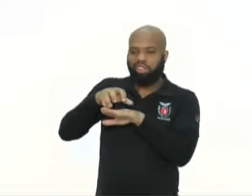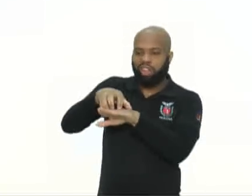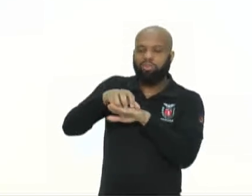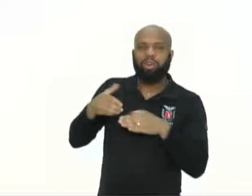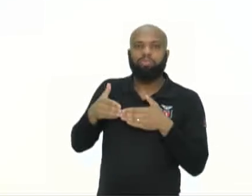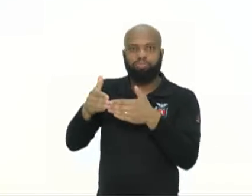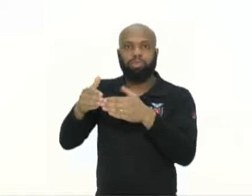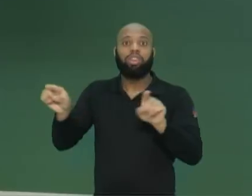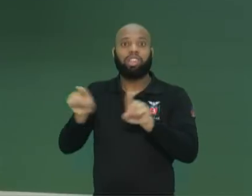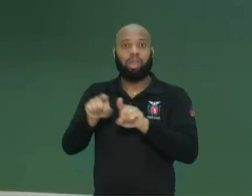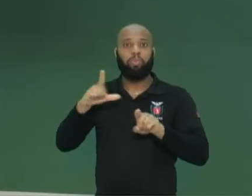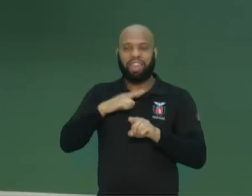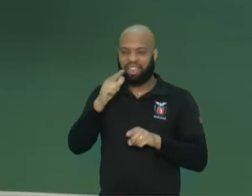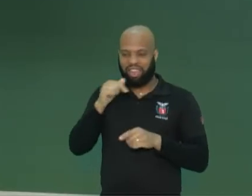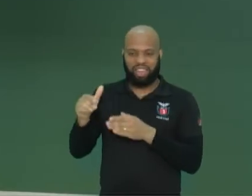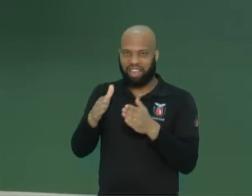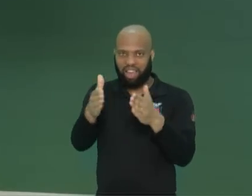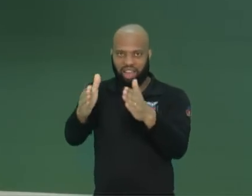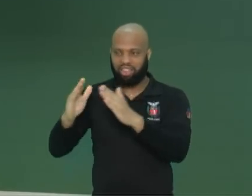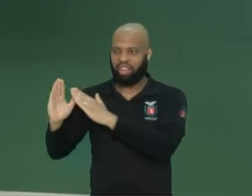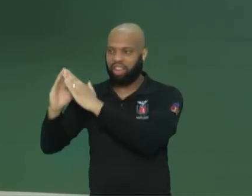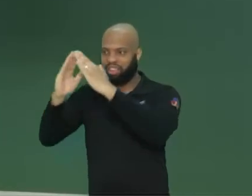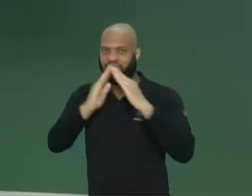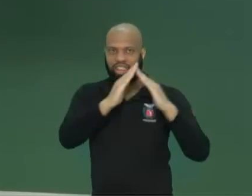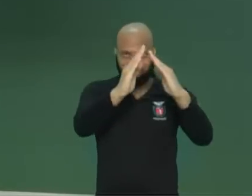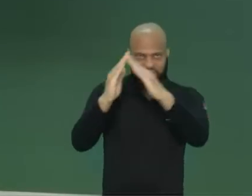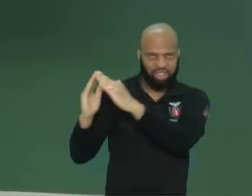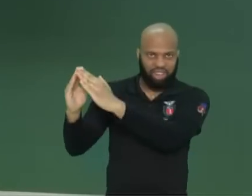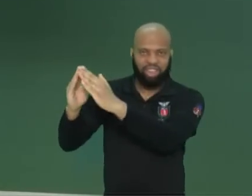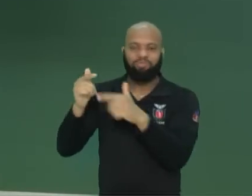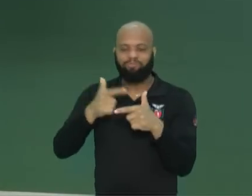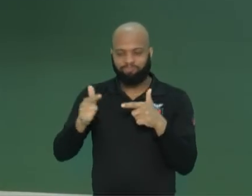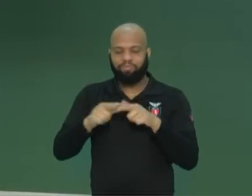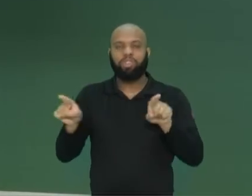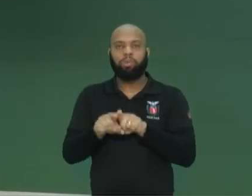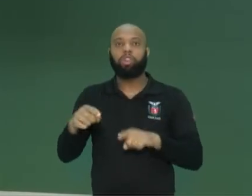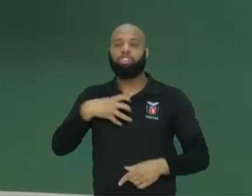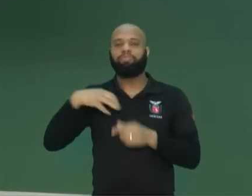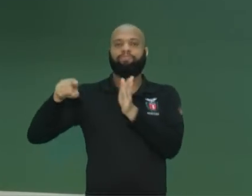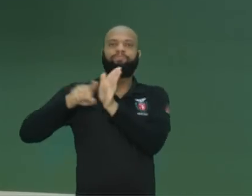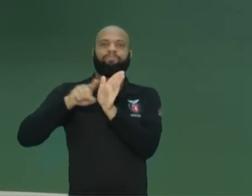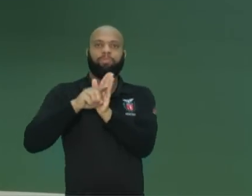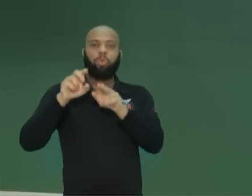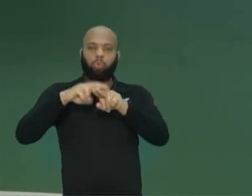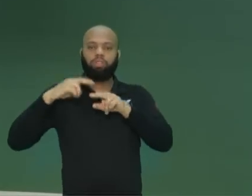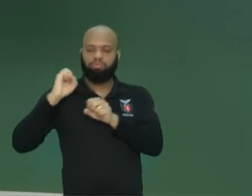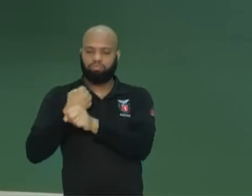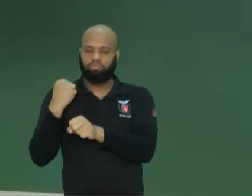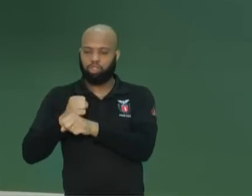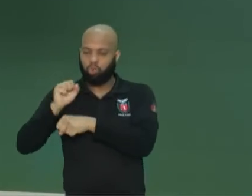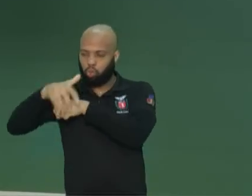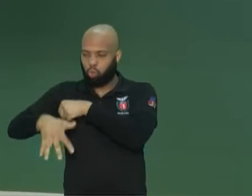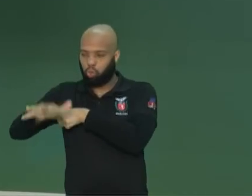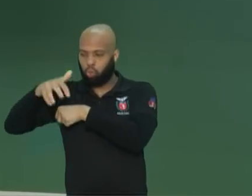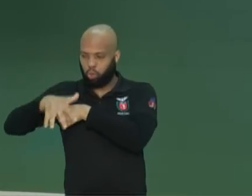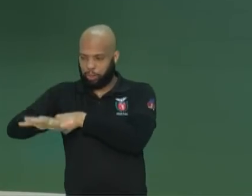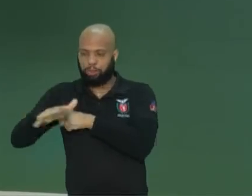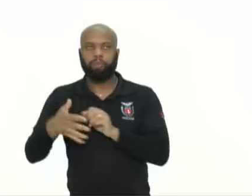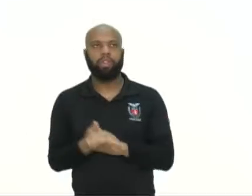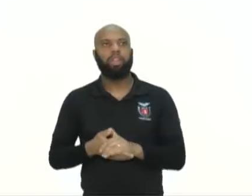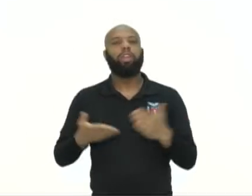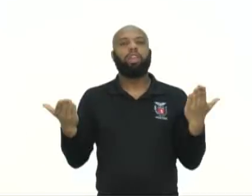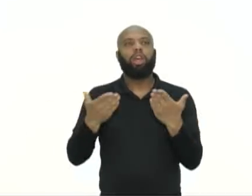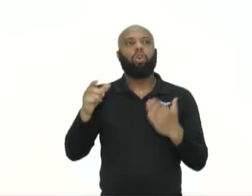ribeirinhas, entre outras características ali que são afetadas negativamente pela construção da usina, certo? E aí